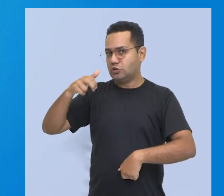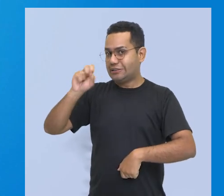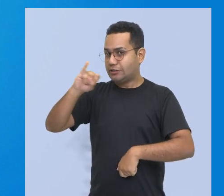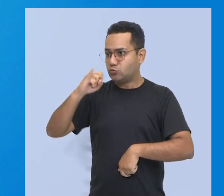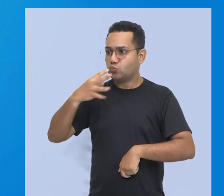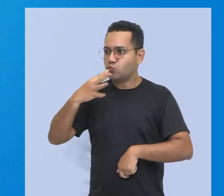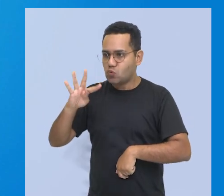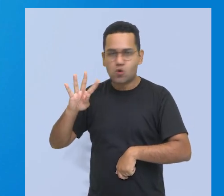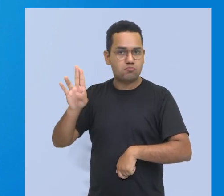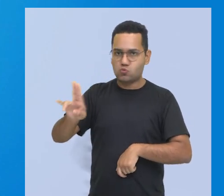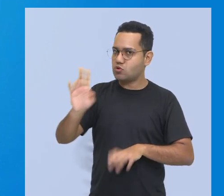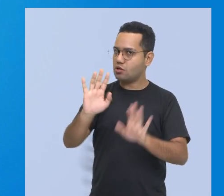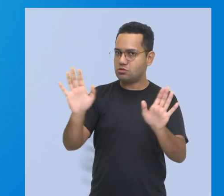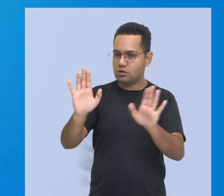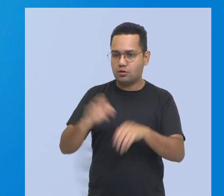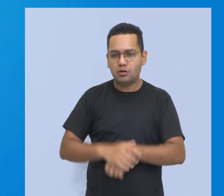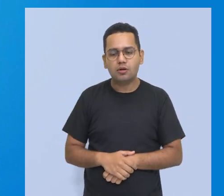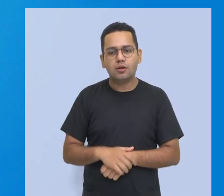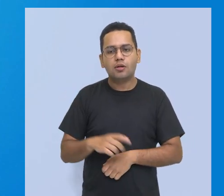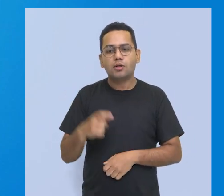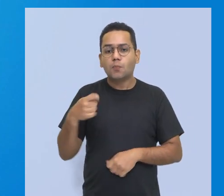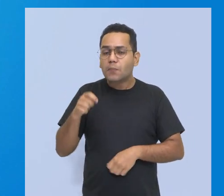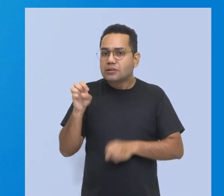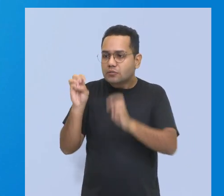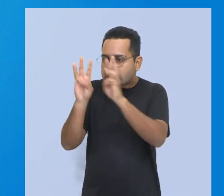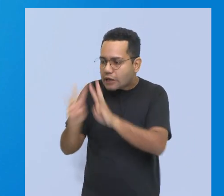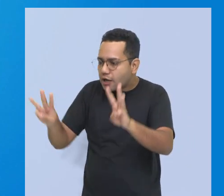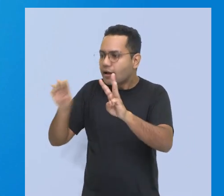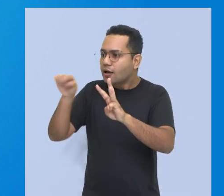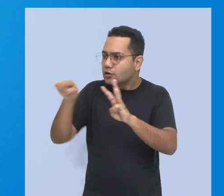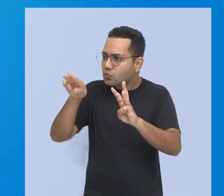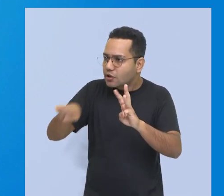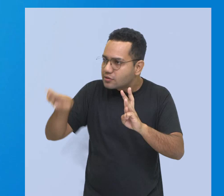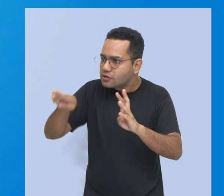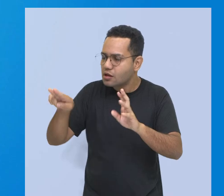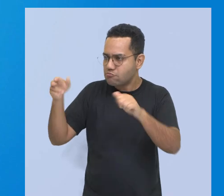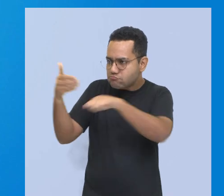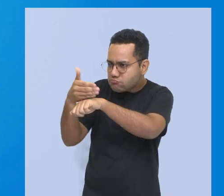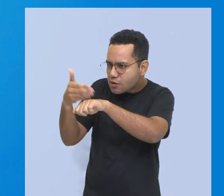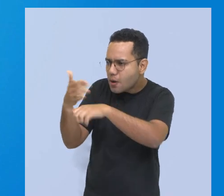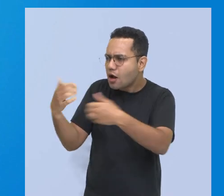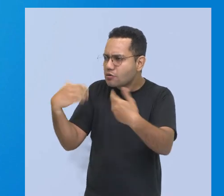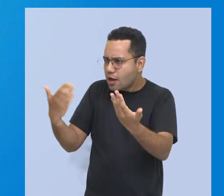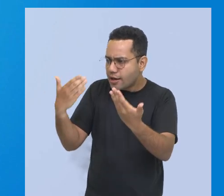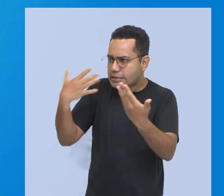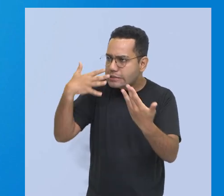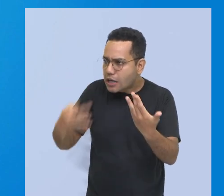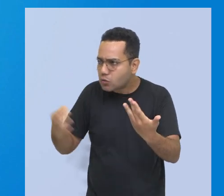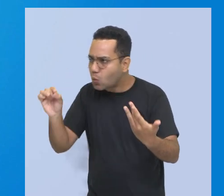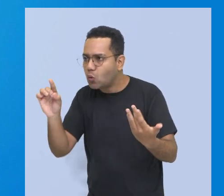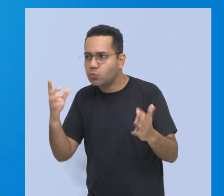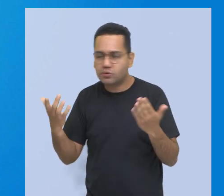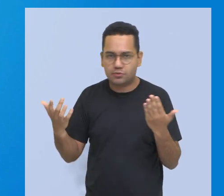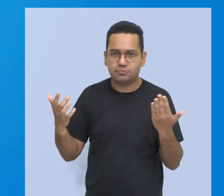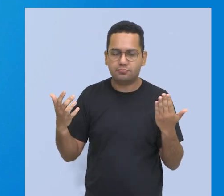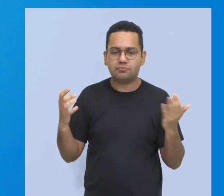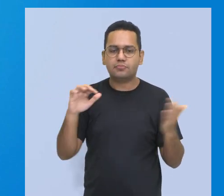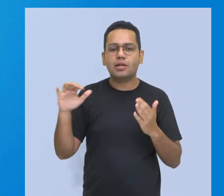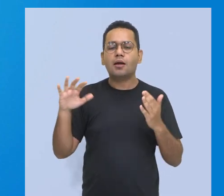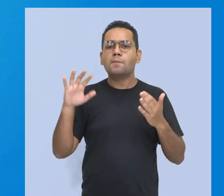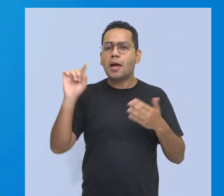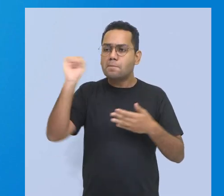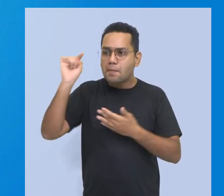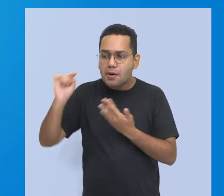os sites que você está navegando eles são confiáveis. Então, todos esses fatores eles estão elencados na questão